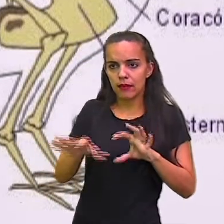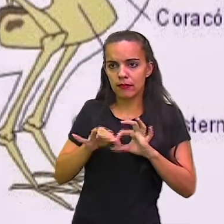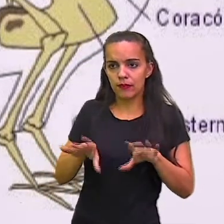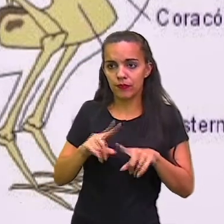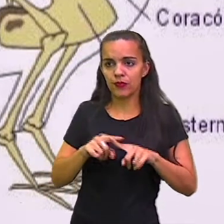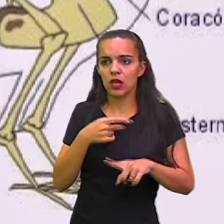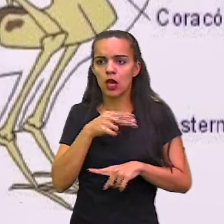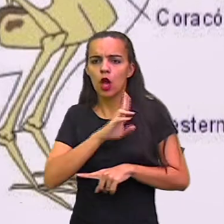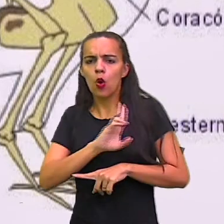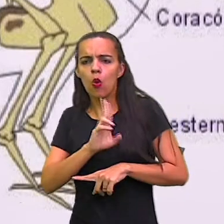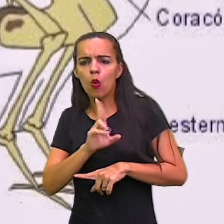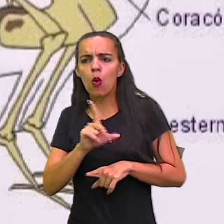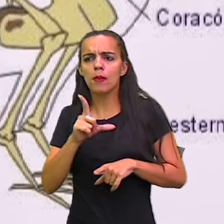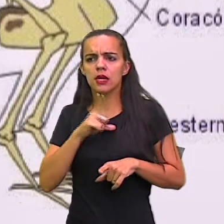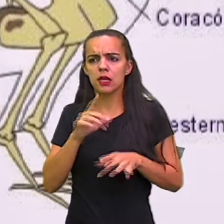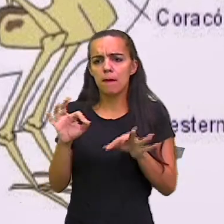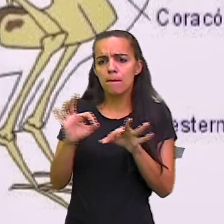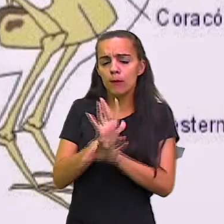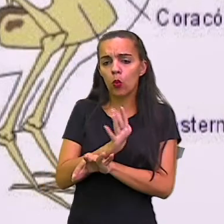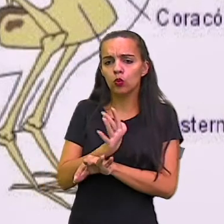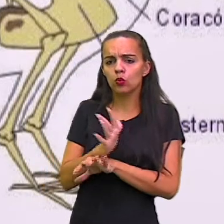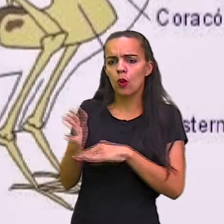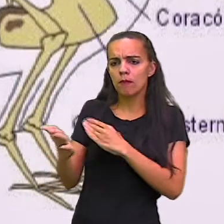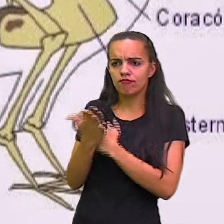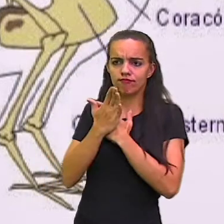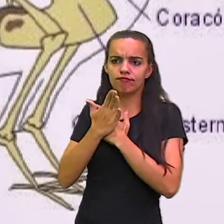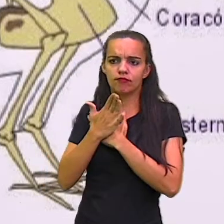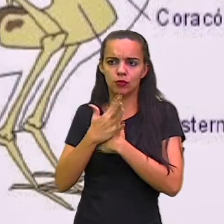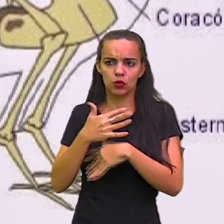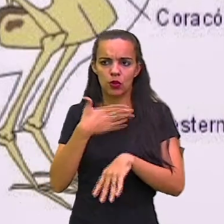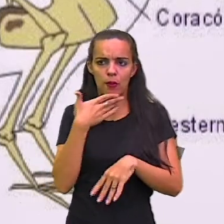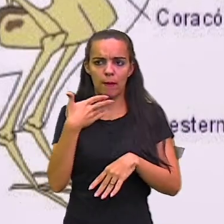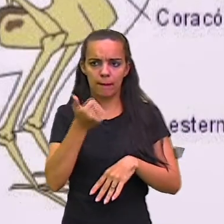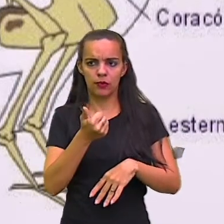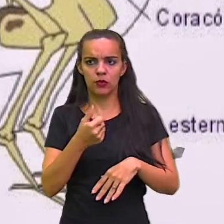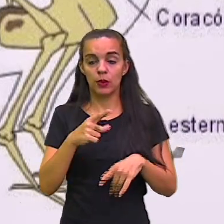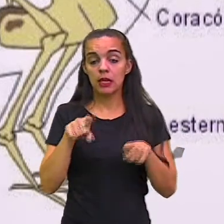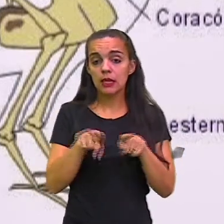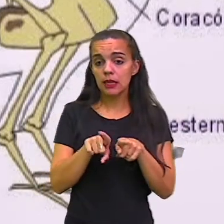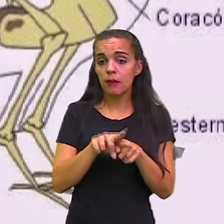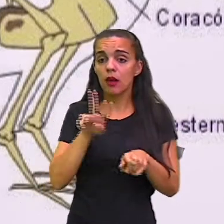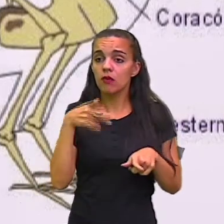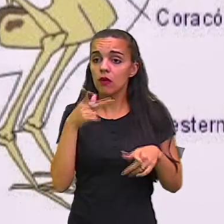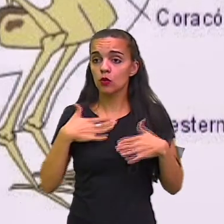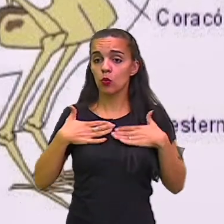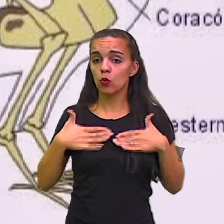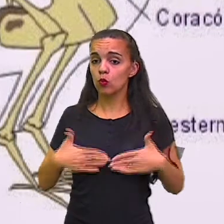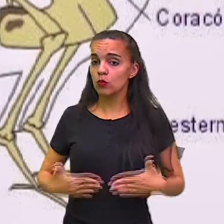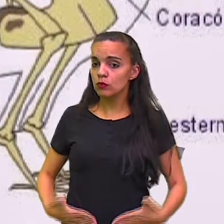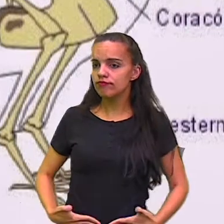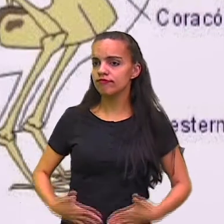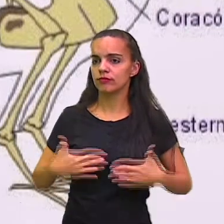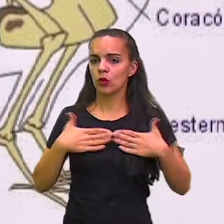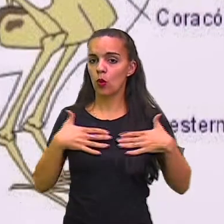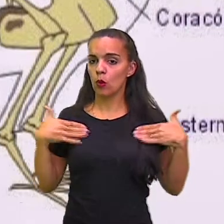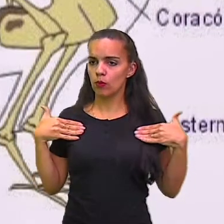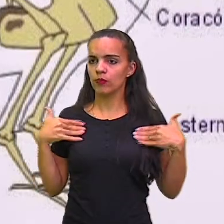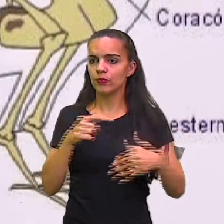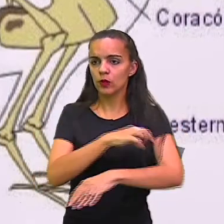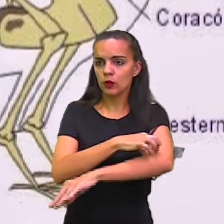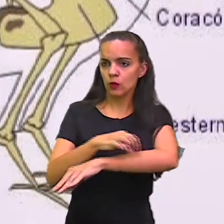que é chamada de quilha a Arena que sustenta os músculos do peito que atua o voo